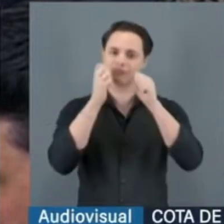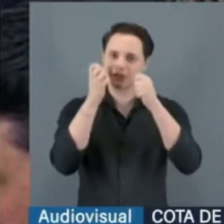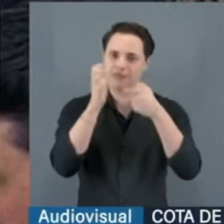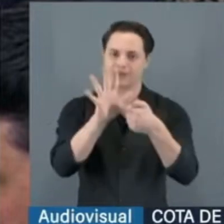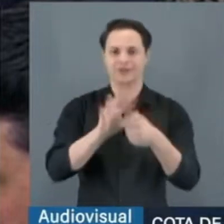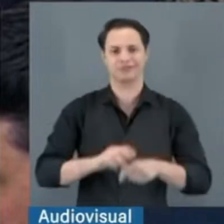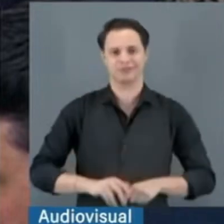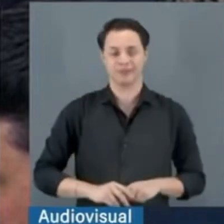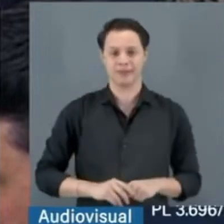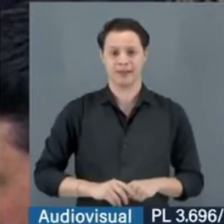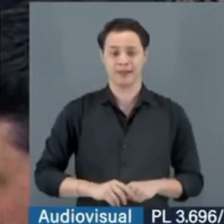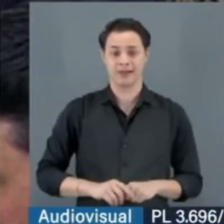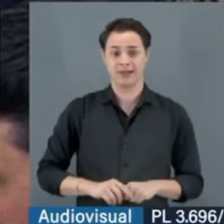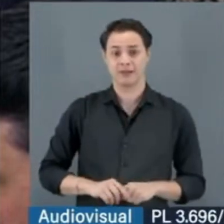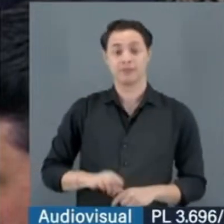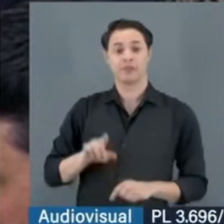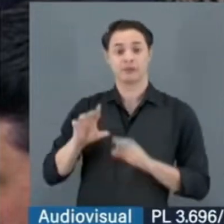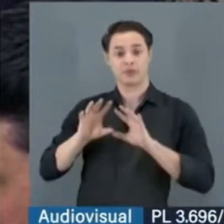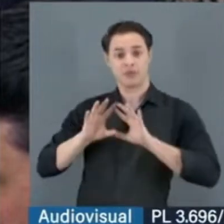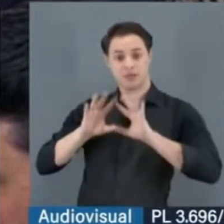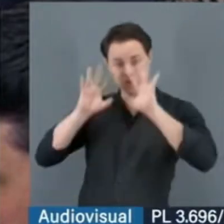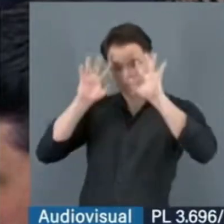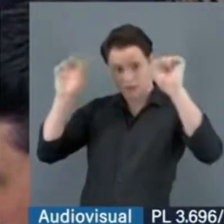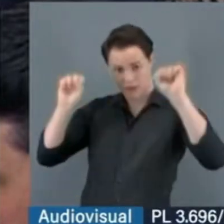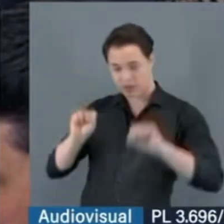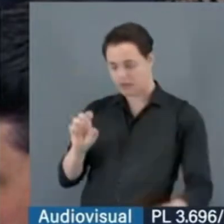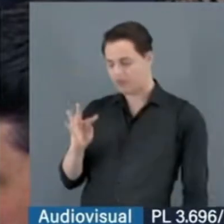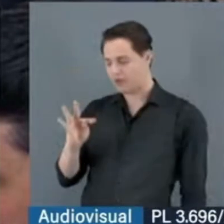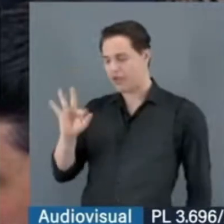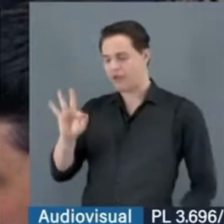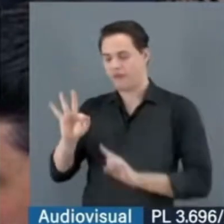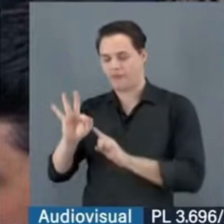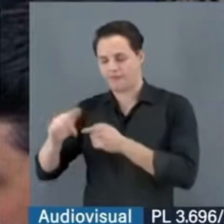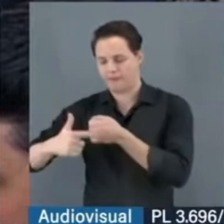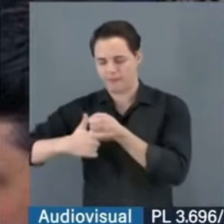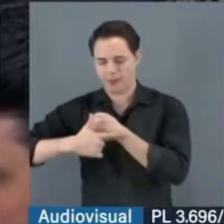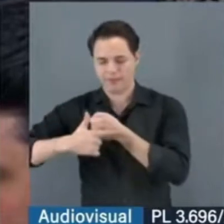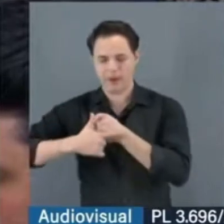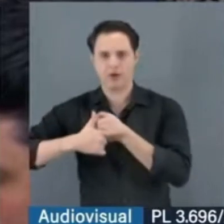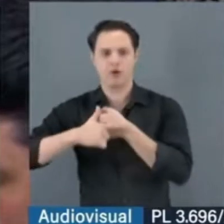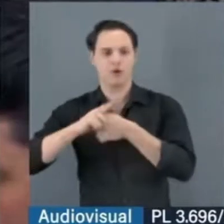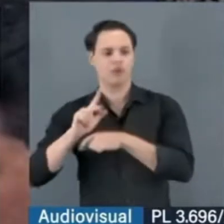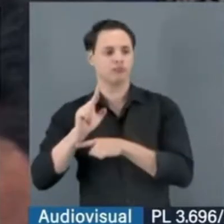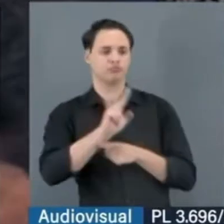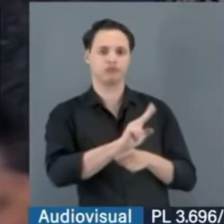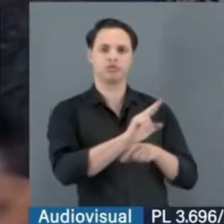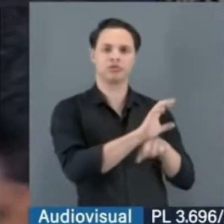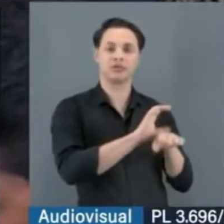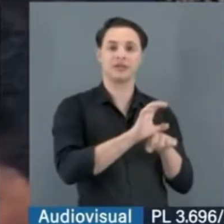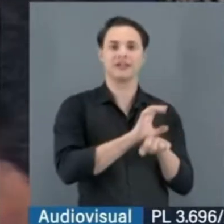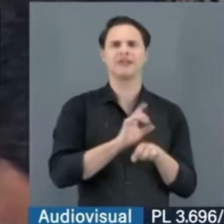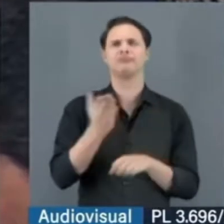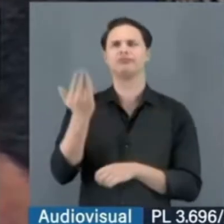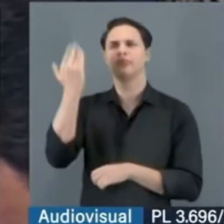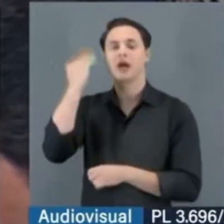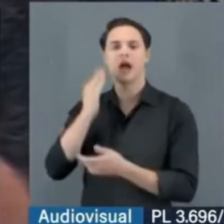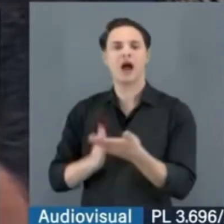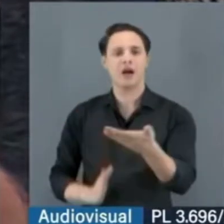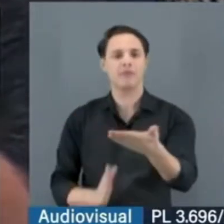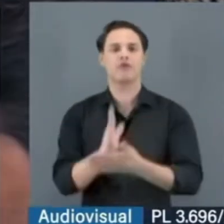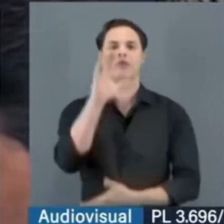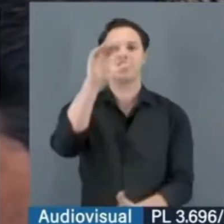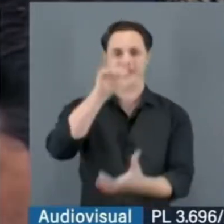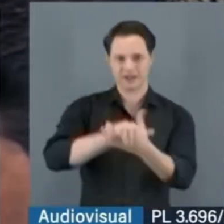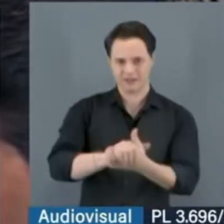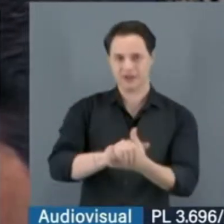dos Deputados, o Supremo Tribunal Federal, exercendo uma função iluminista, aprovou o casamento entre pessoas